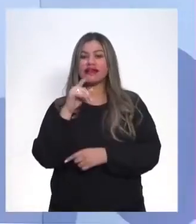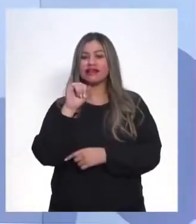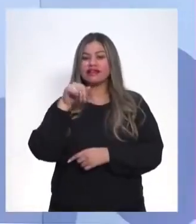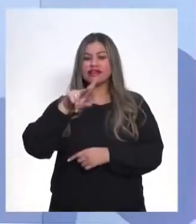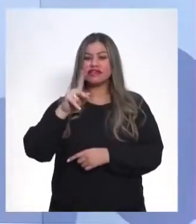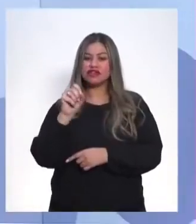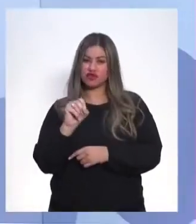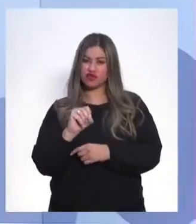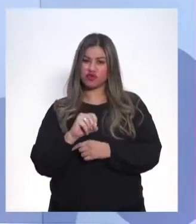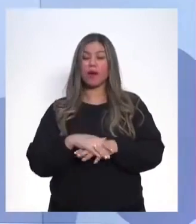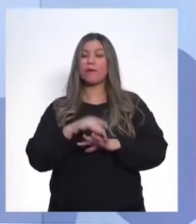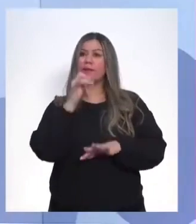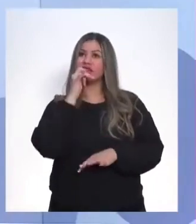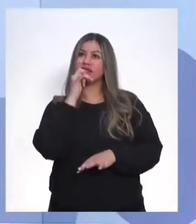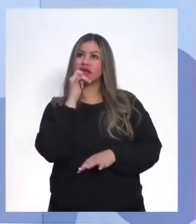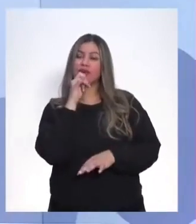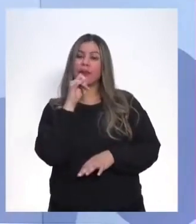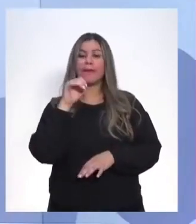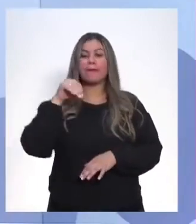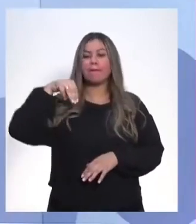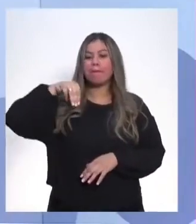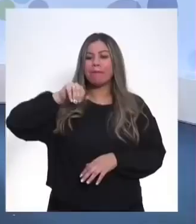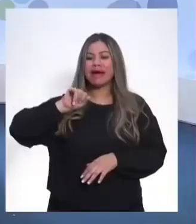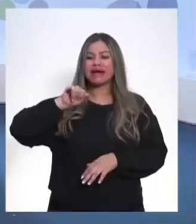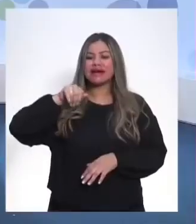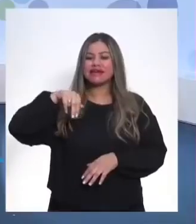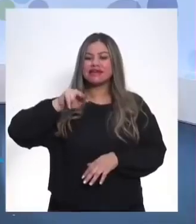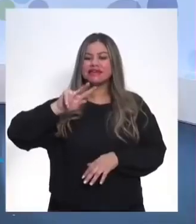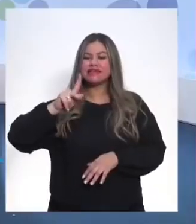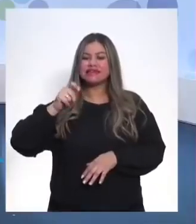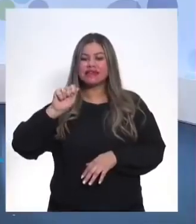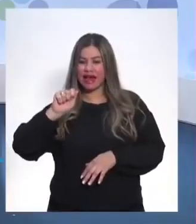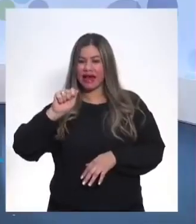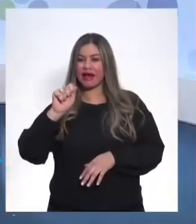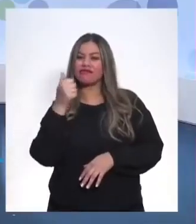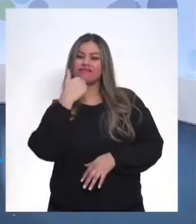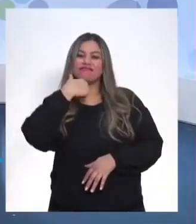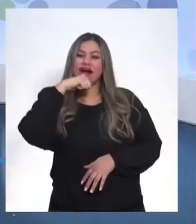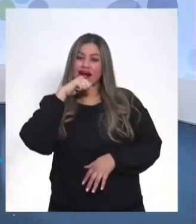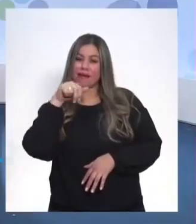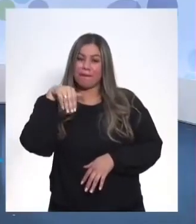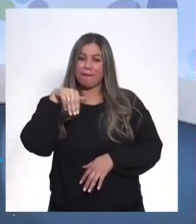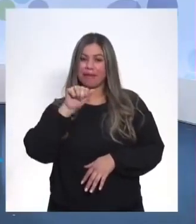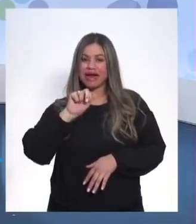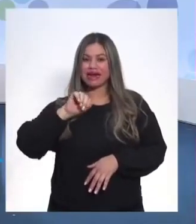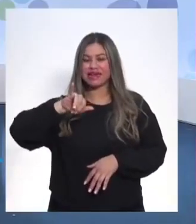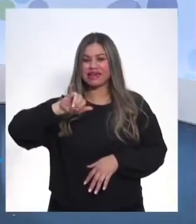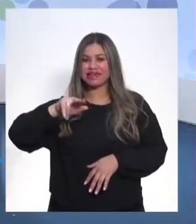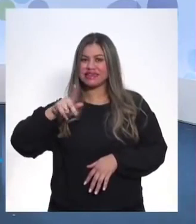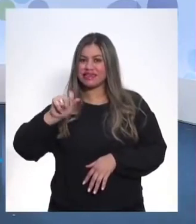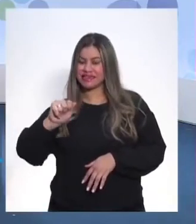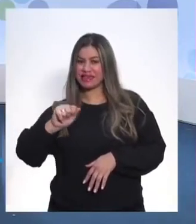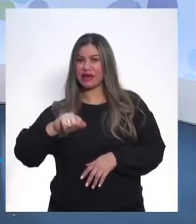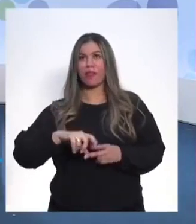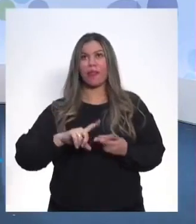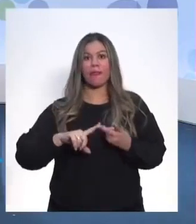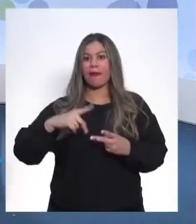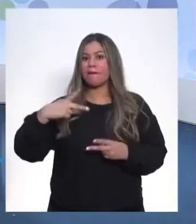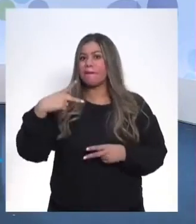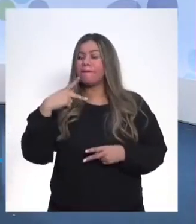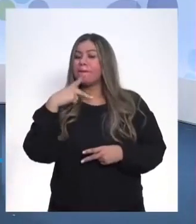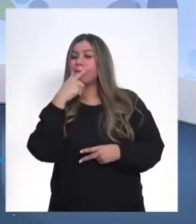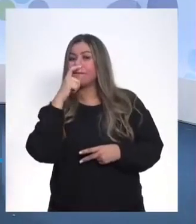tem manhã. como. Pequenininho. Você percebe o nordestino pelo diminutivo. É? É. Não tem como. Por mais que. Na